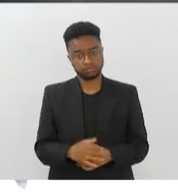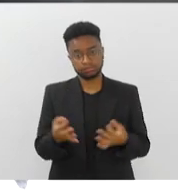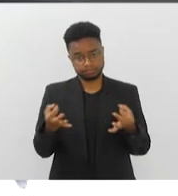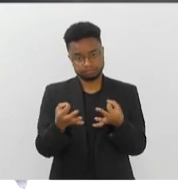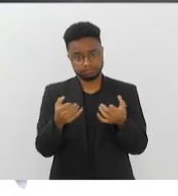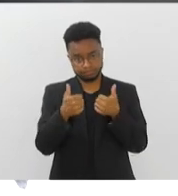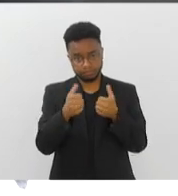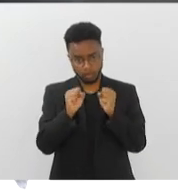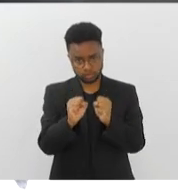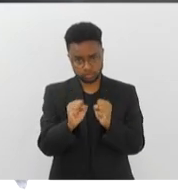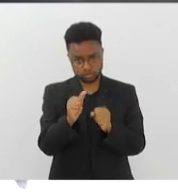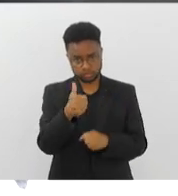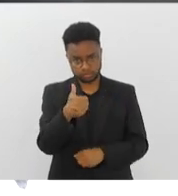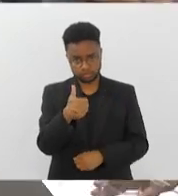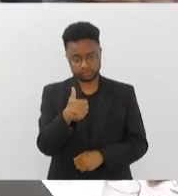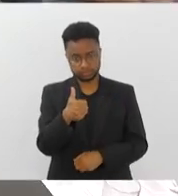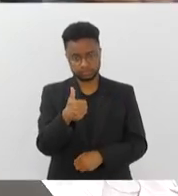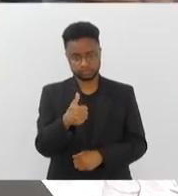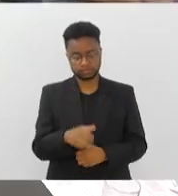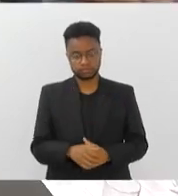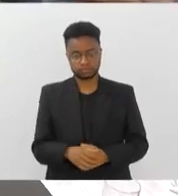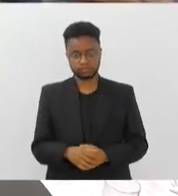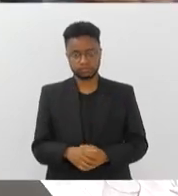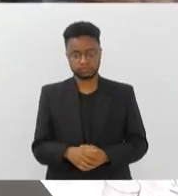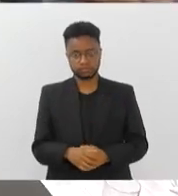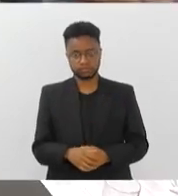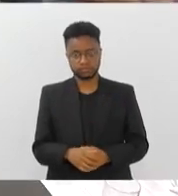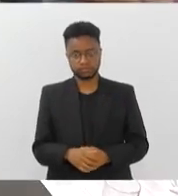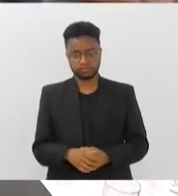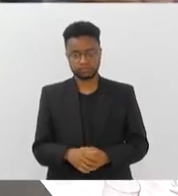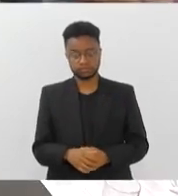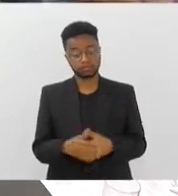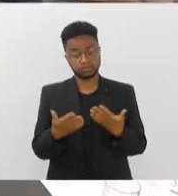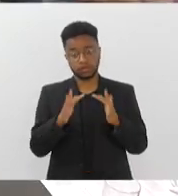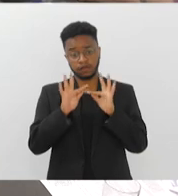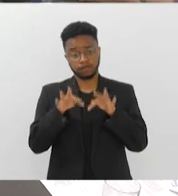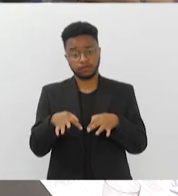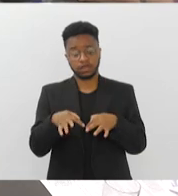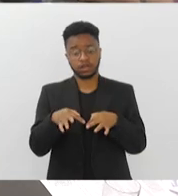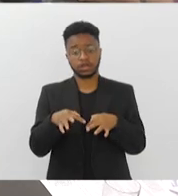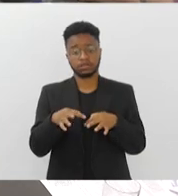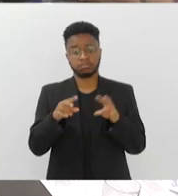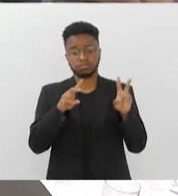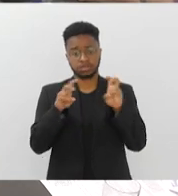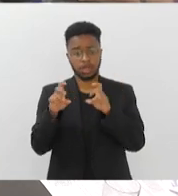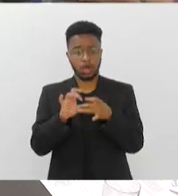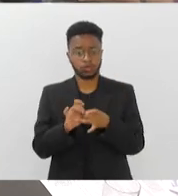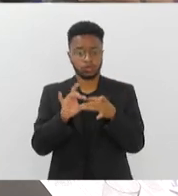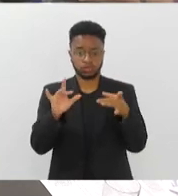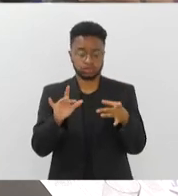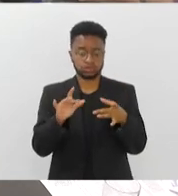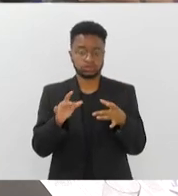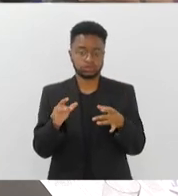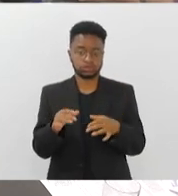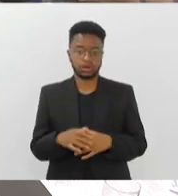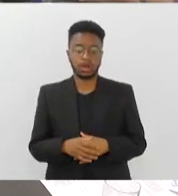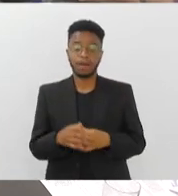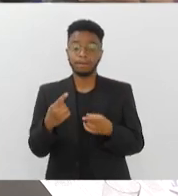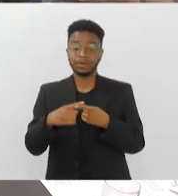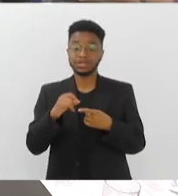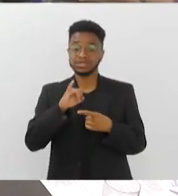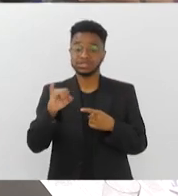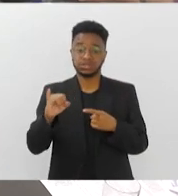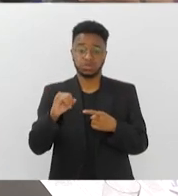forma? Então... Para acabar com essa história do autorizativo. Perfeito. Que a gente já... E outra coisa, aqui. Se for contrário,